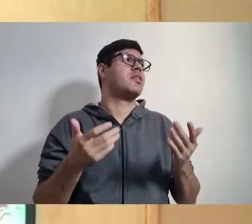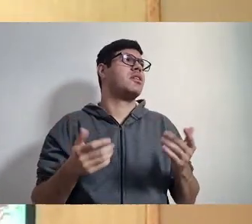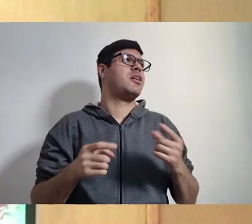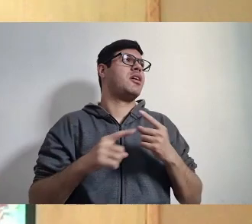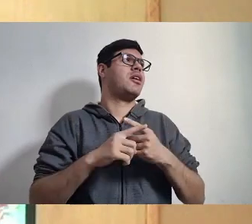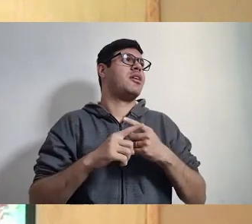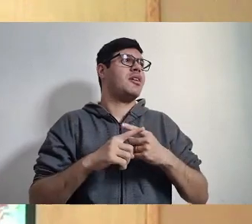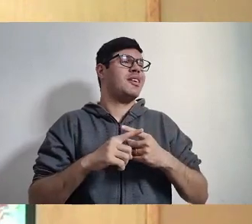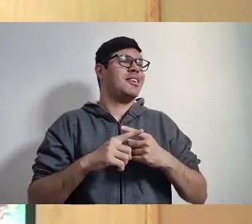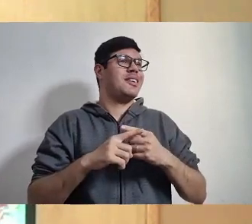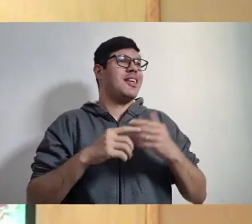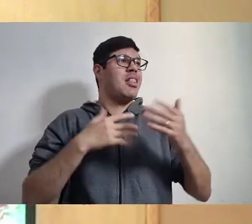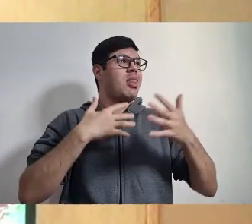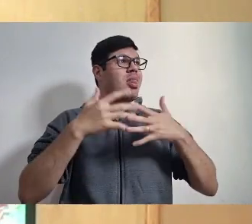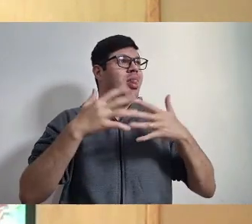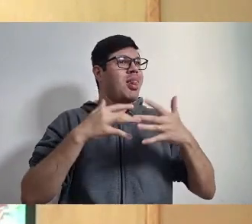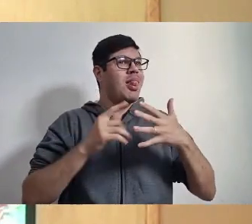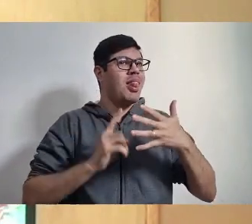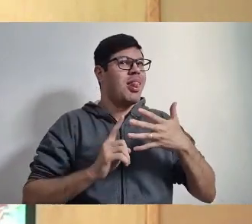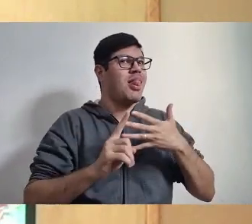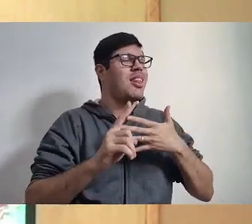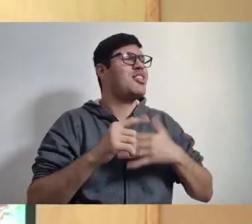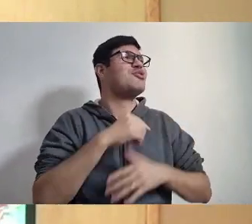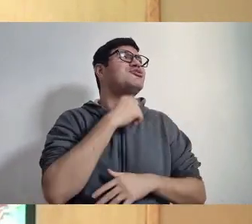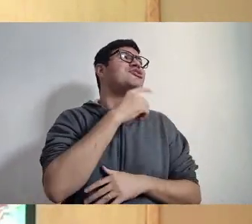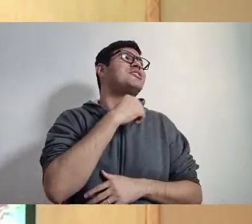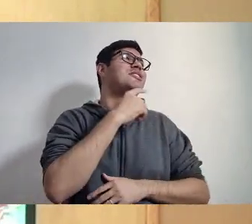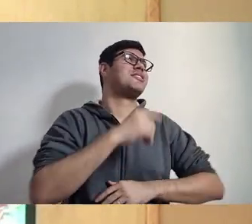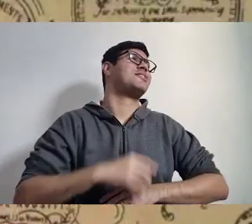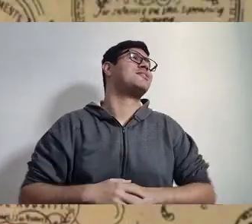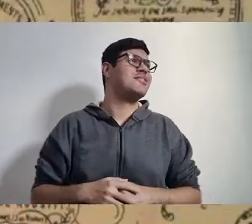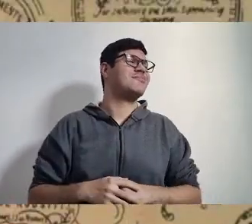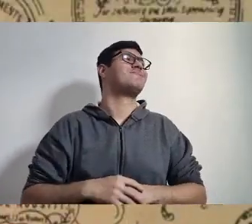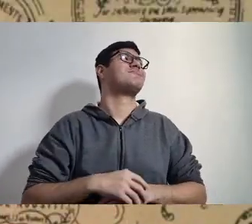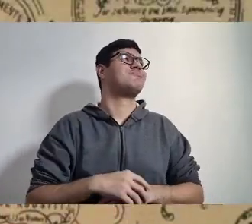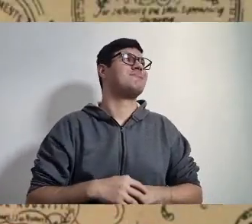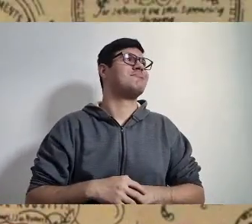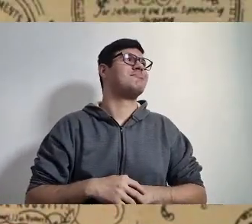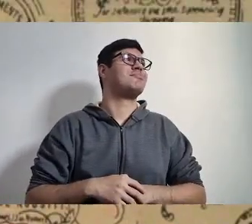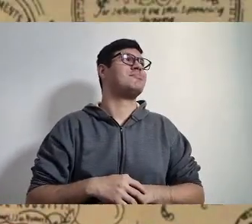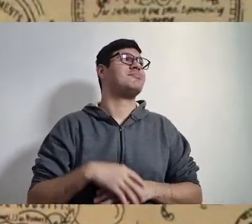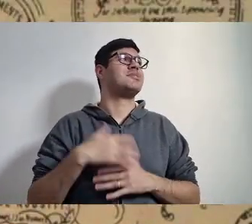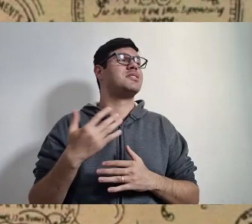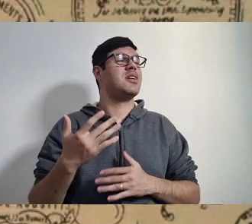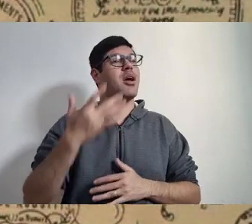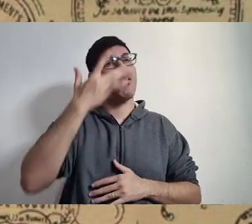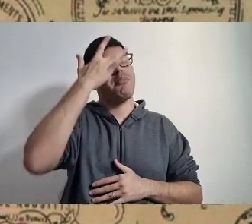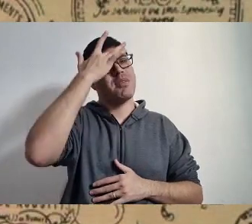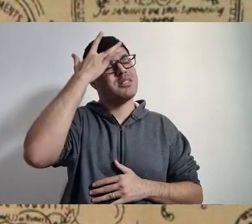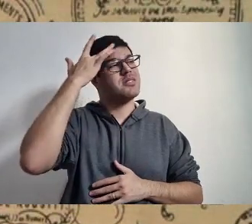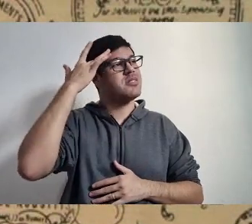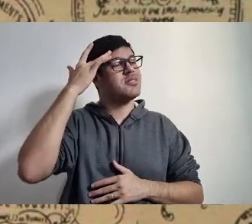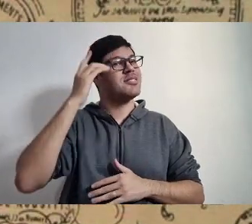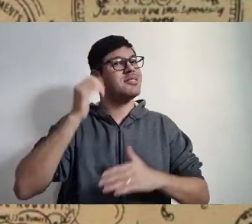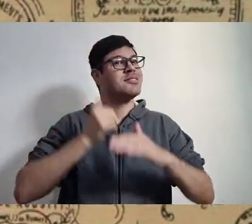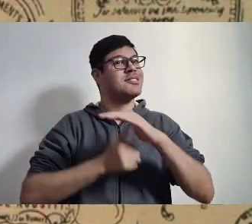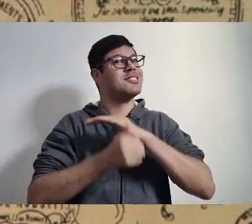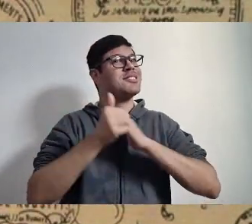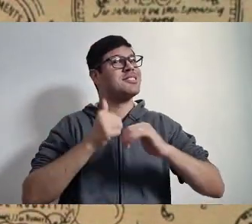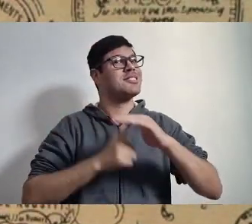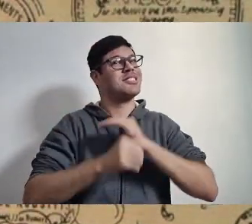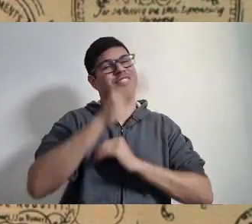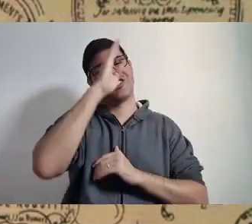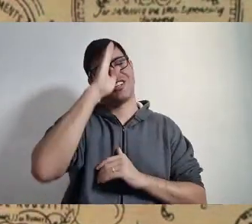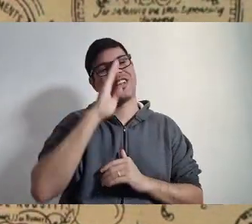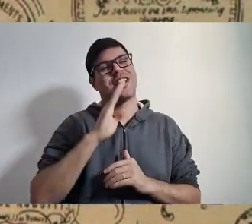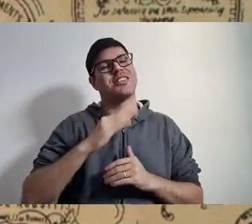aquele sem catraca. Exato. Aí precisou repor e aí todos os passageiros daquele dia foram sem pagar a tarifa. Em síntese, você é favorável,